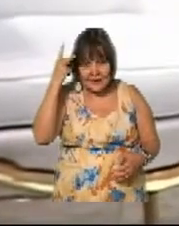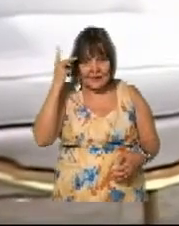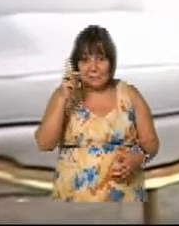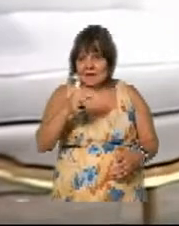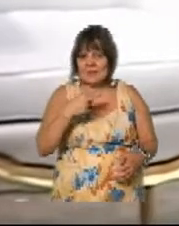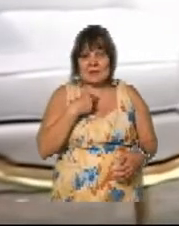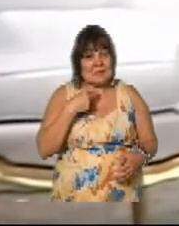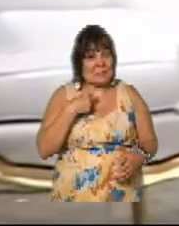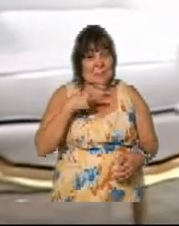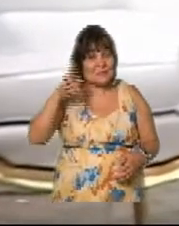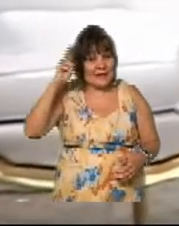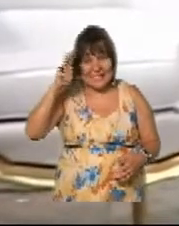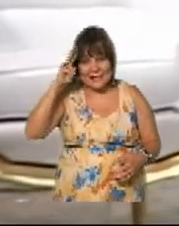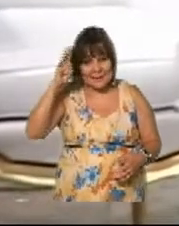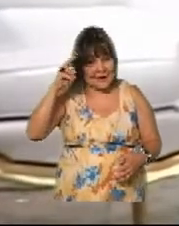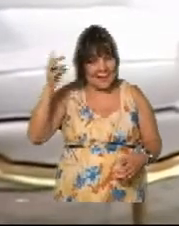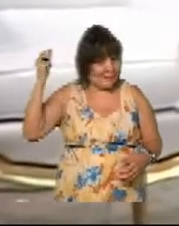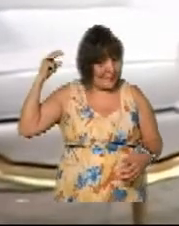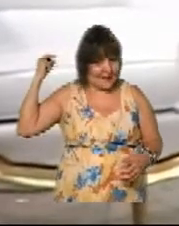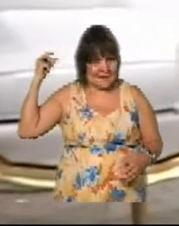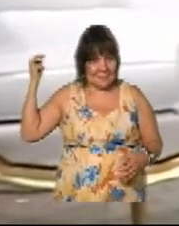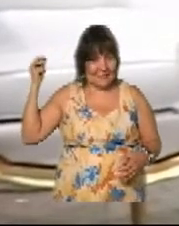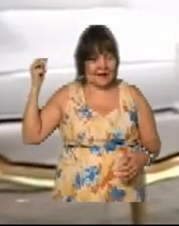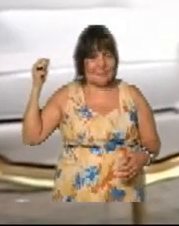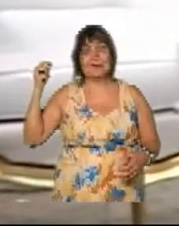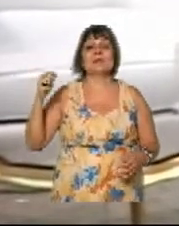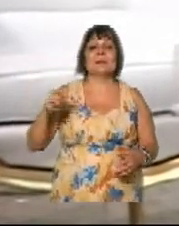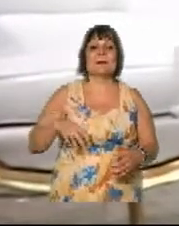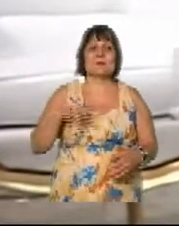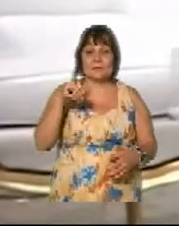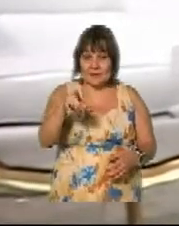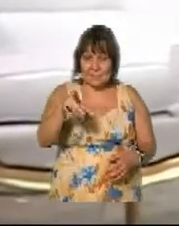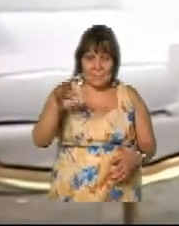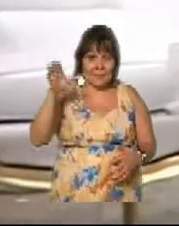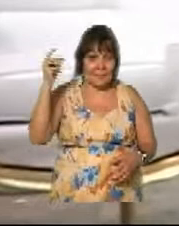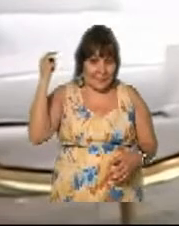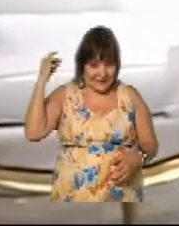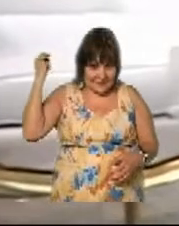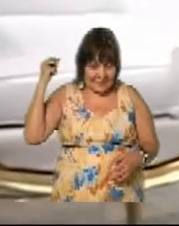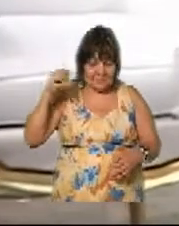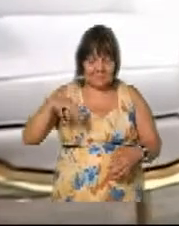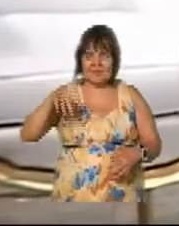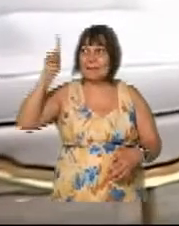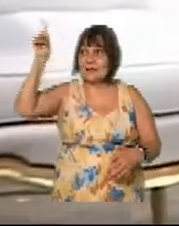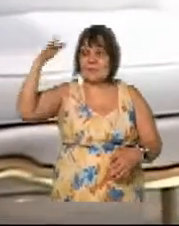passado. Do teu passado, das tuas iniquidades, jamais me lembrarei.